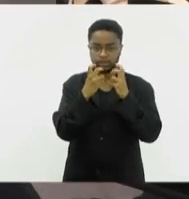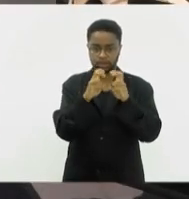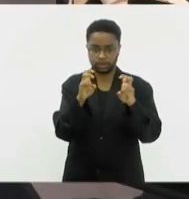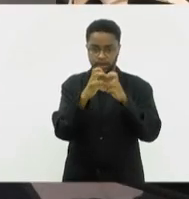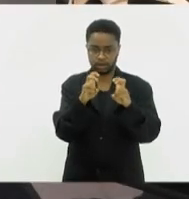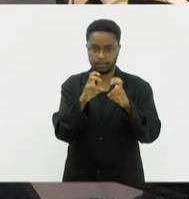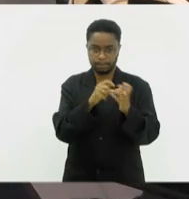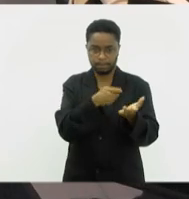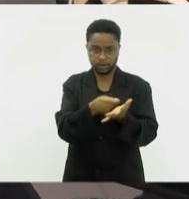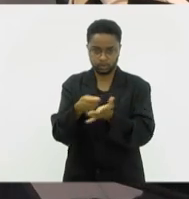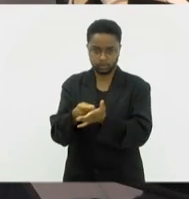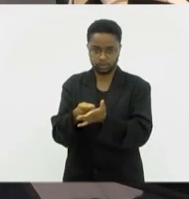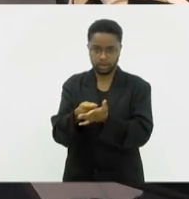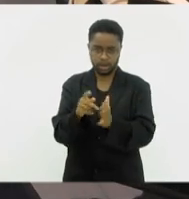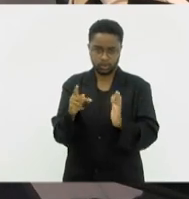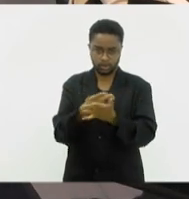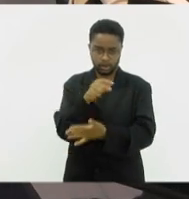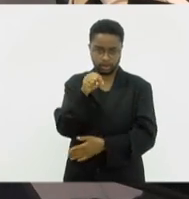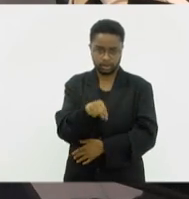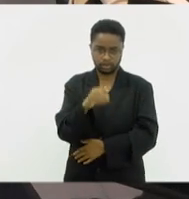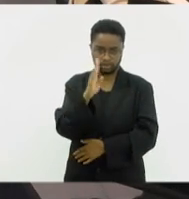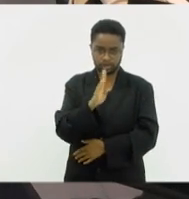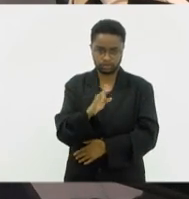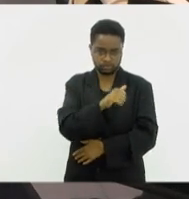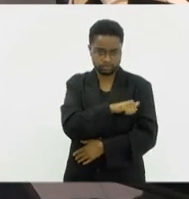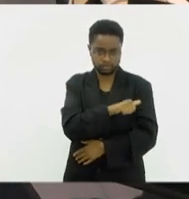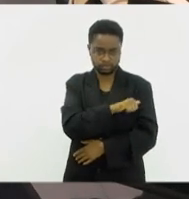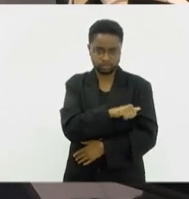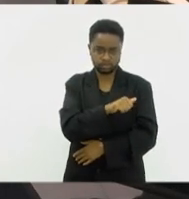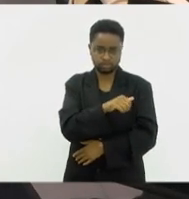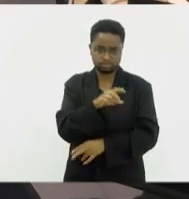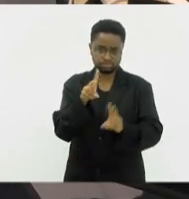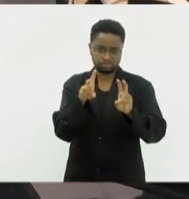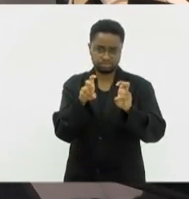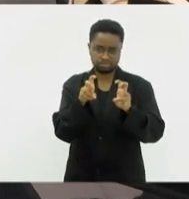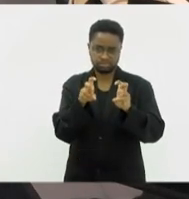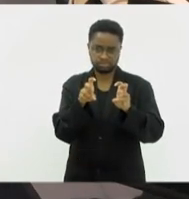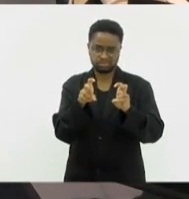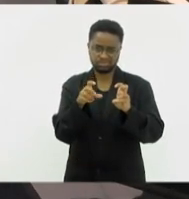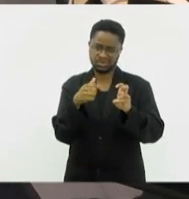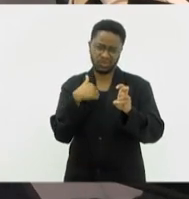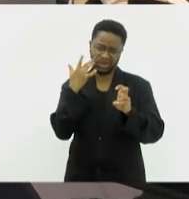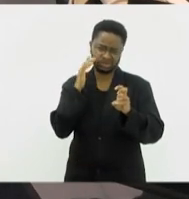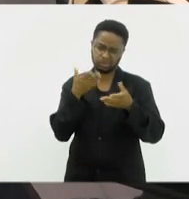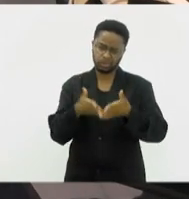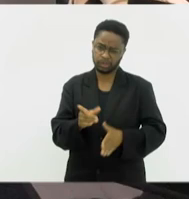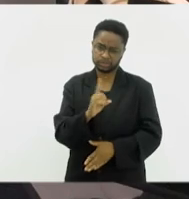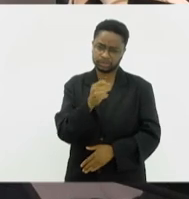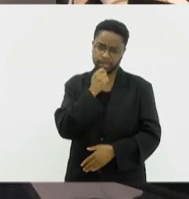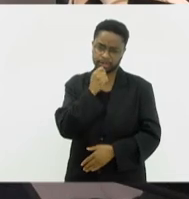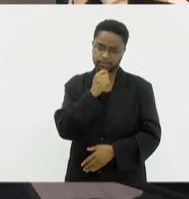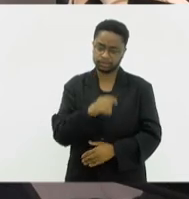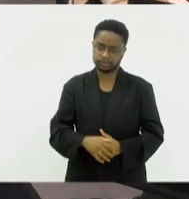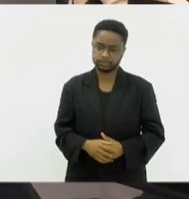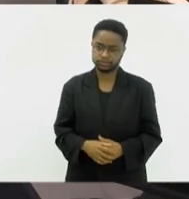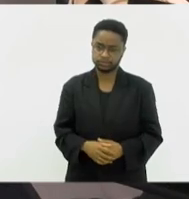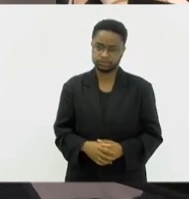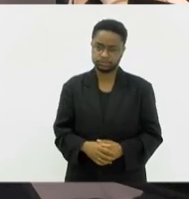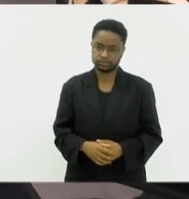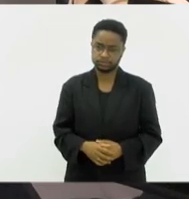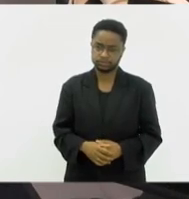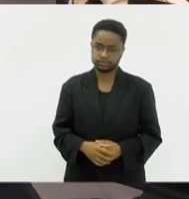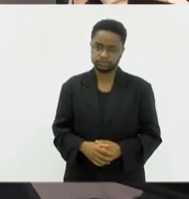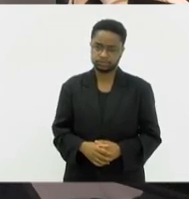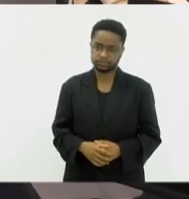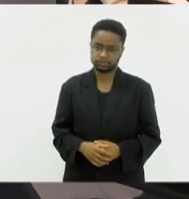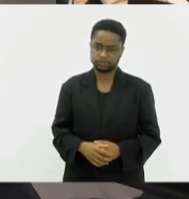folclórico no Rio de Janeiro, no Brasil? É um caso emblemático. Dependendo, não era nascida. Talvez. Tem uma